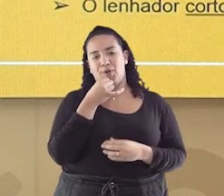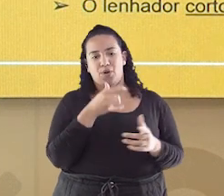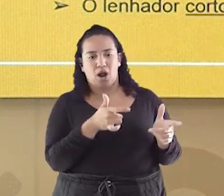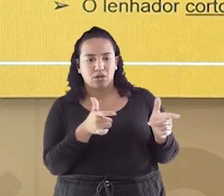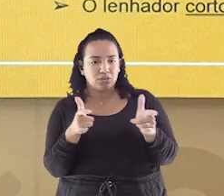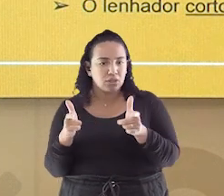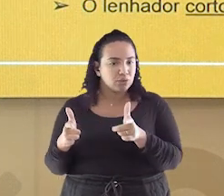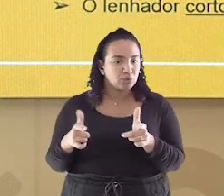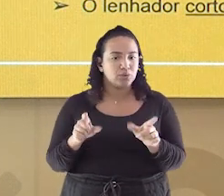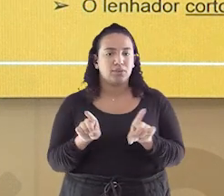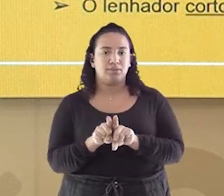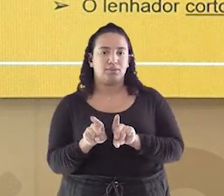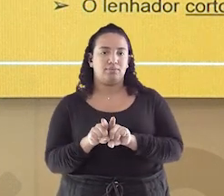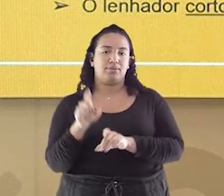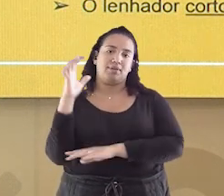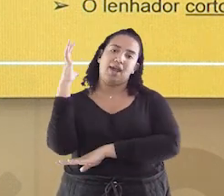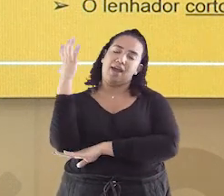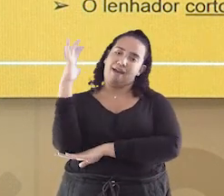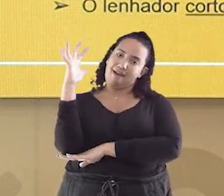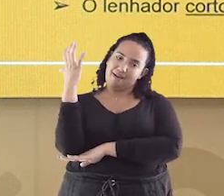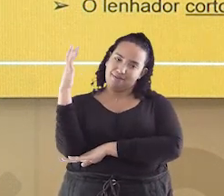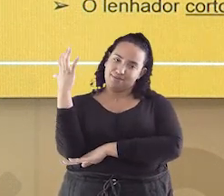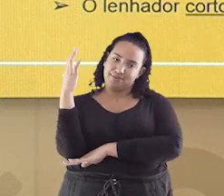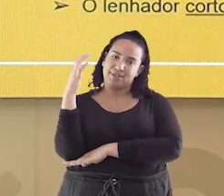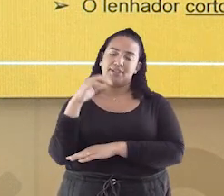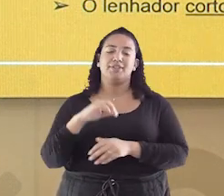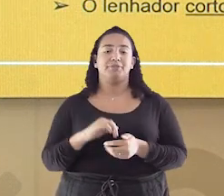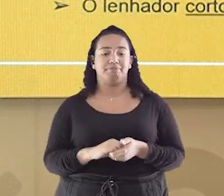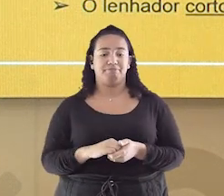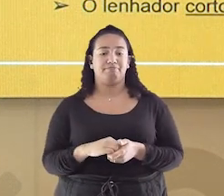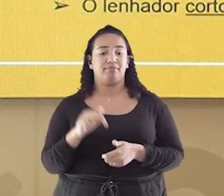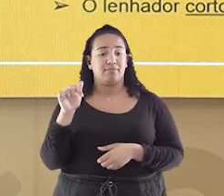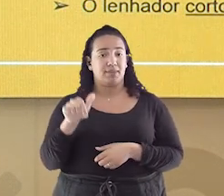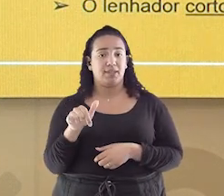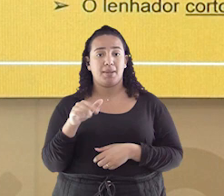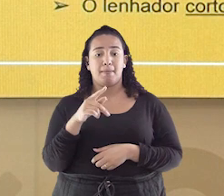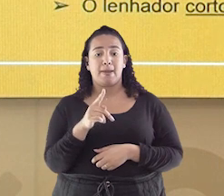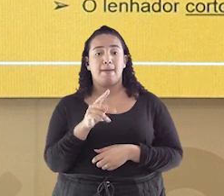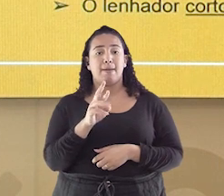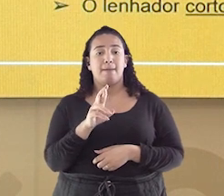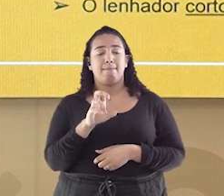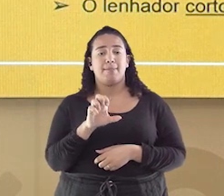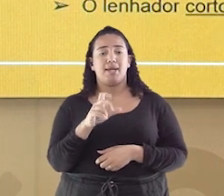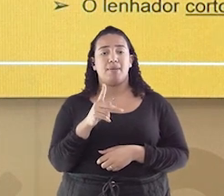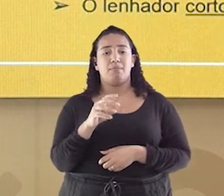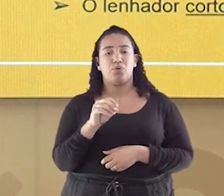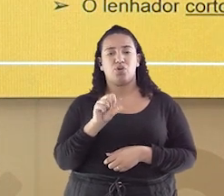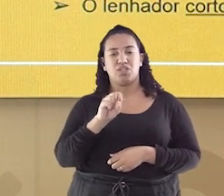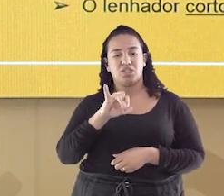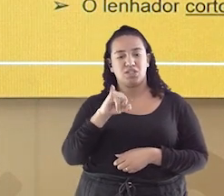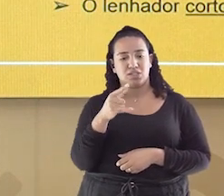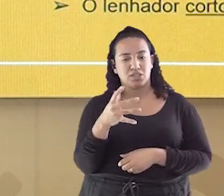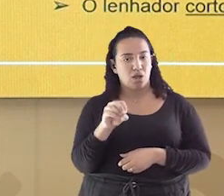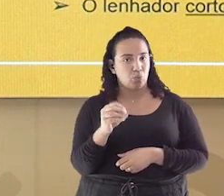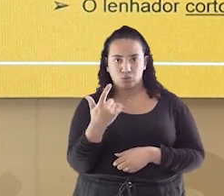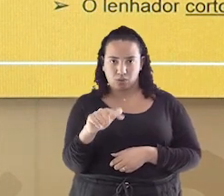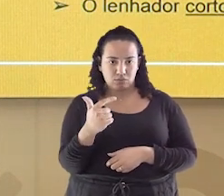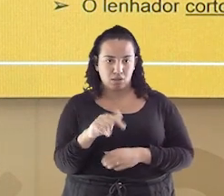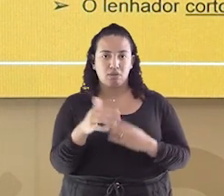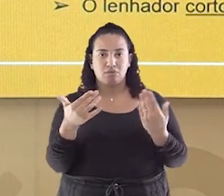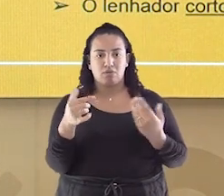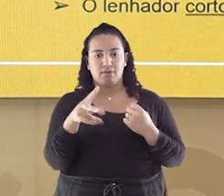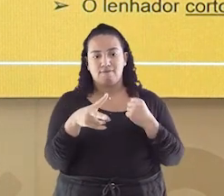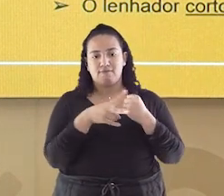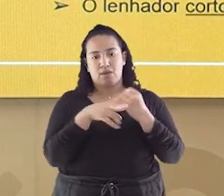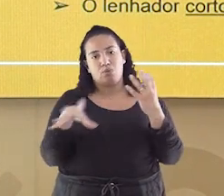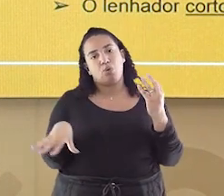os caçadores e a árvore, que não apresentam preposição. Assim, o sentido desses dois verbos